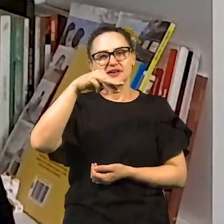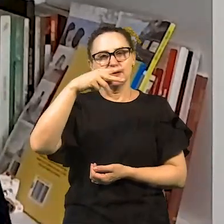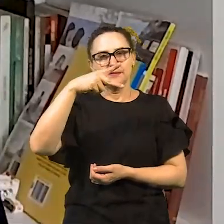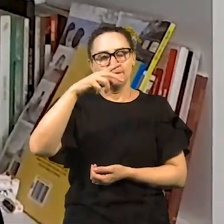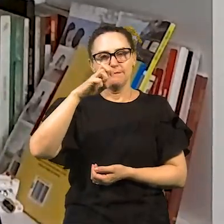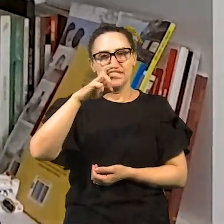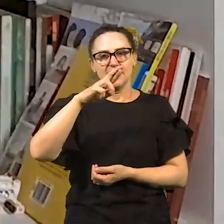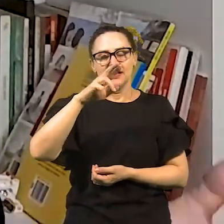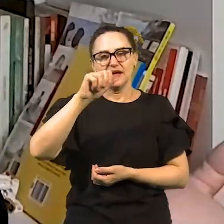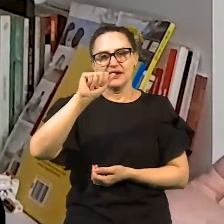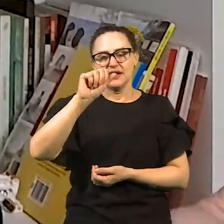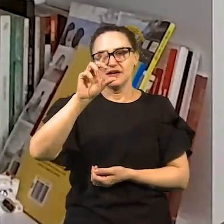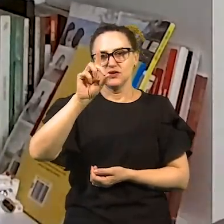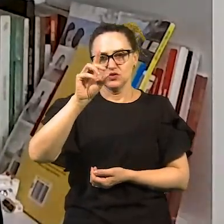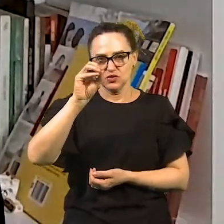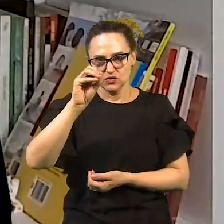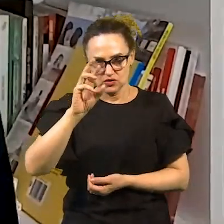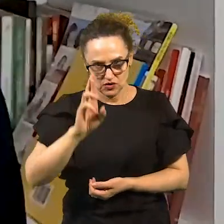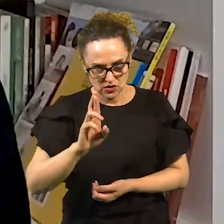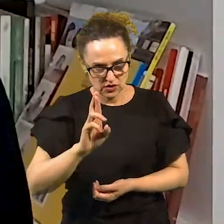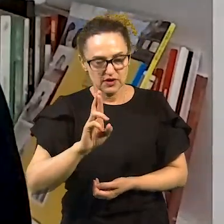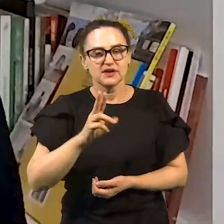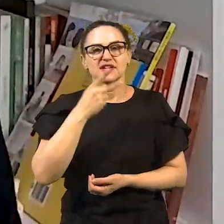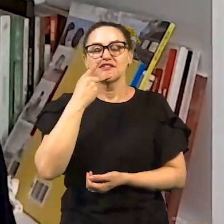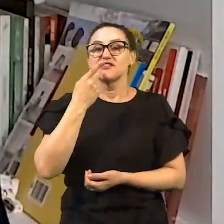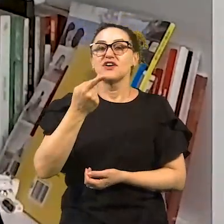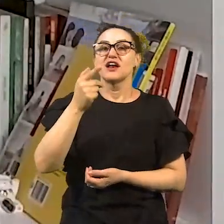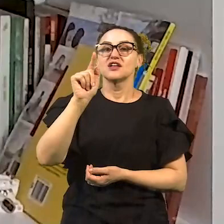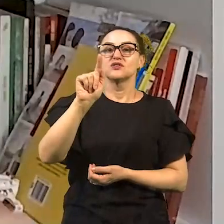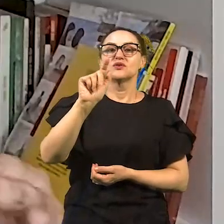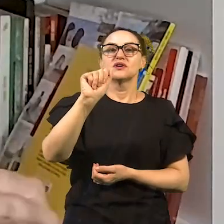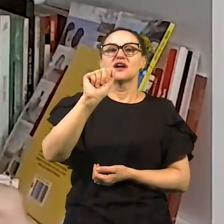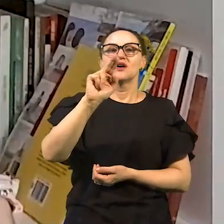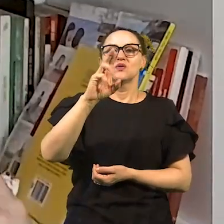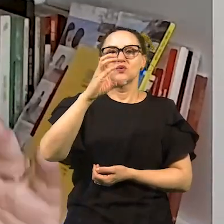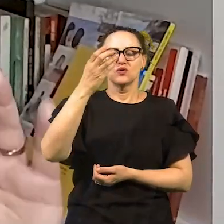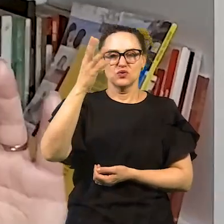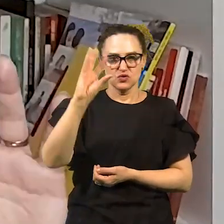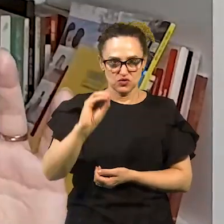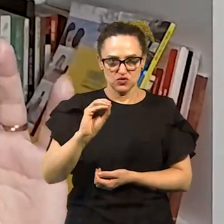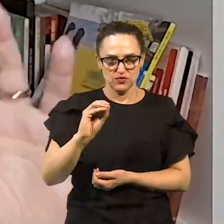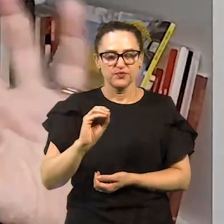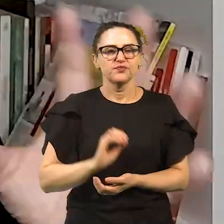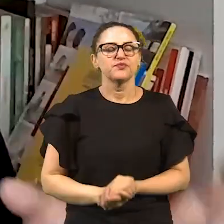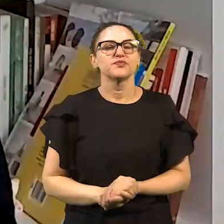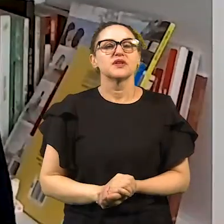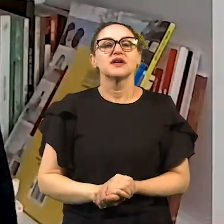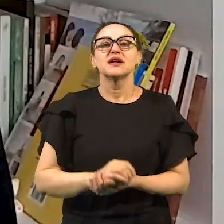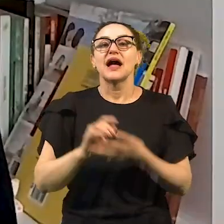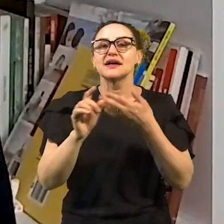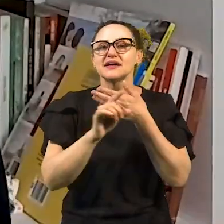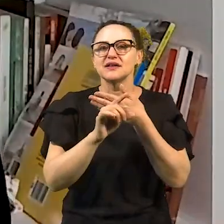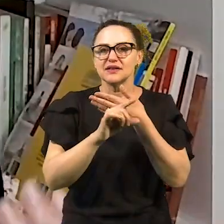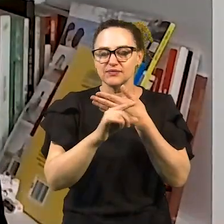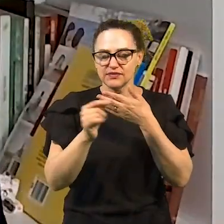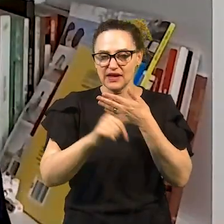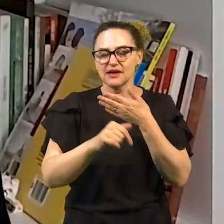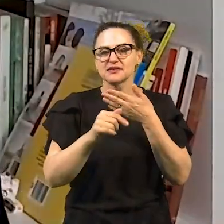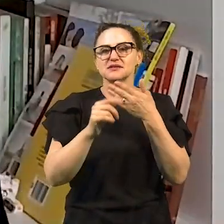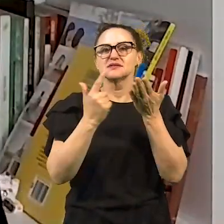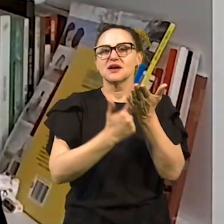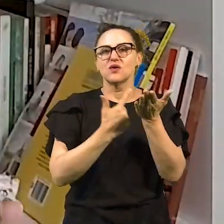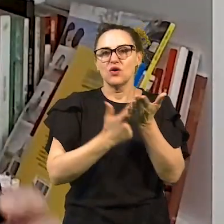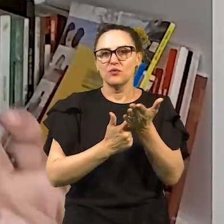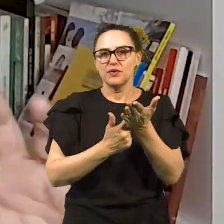da obra Contos Gauchescos, do gaúcho João Simões Lopes Neto. Nessa obra, a gente tem como personagem literário Dom